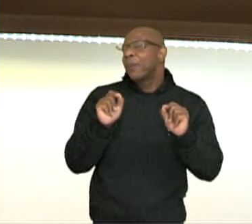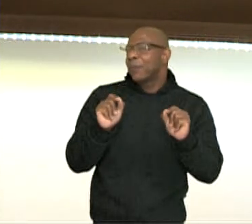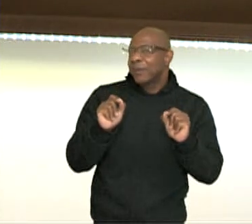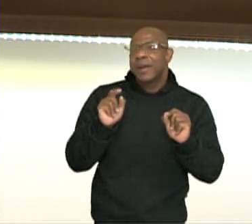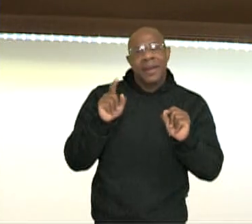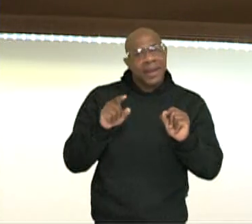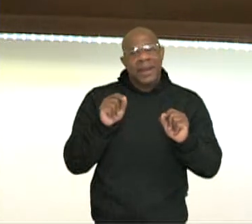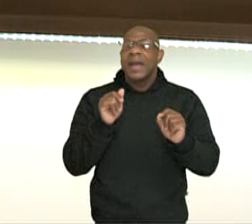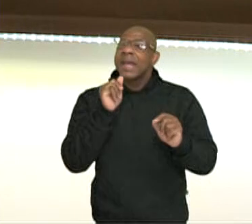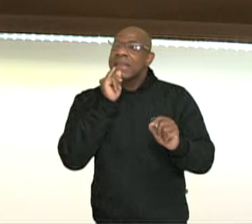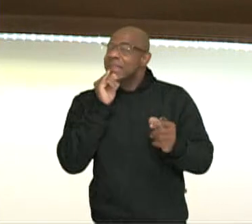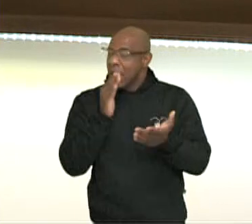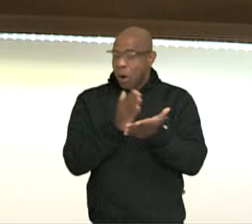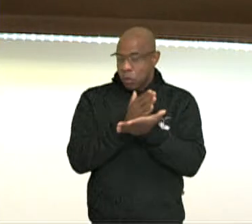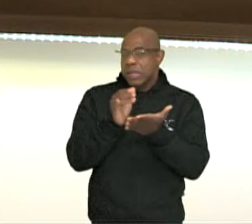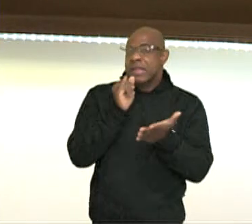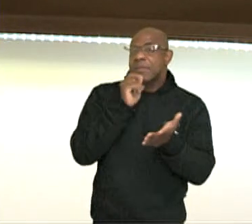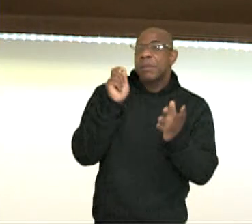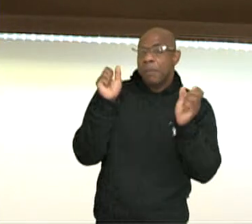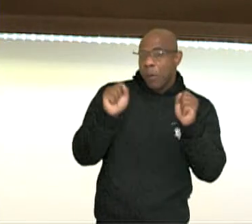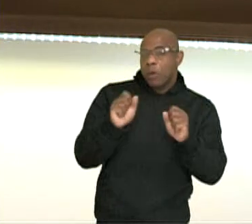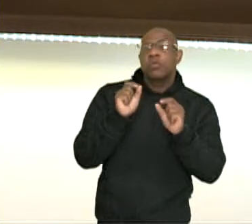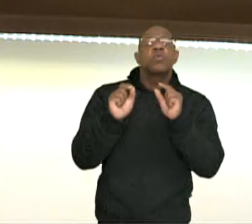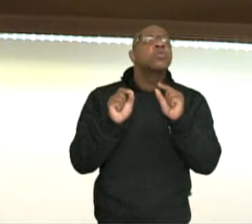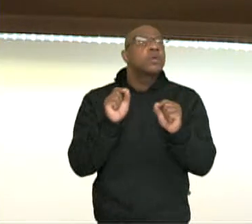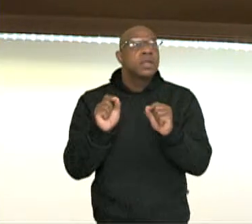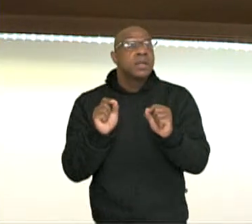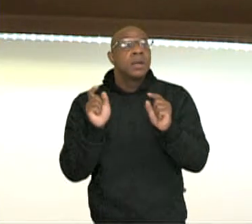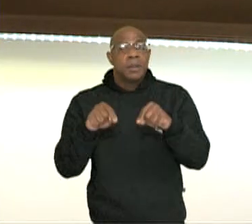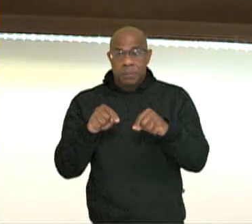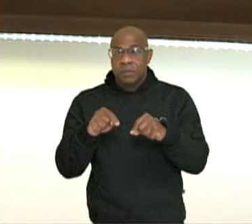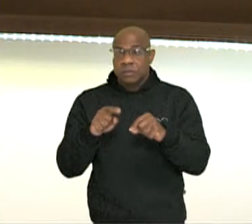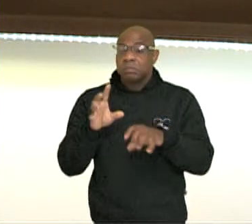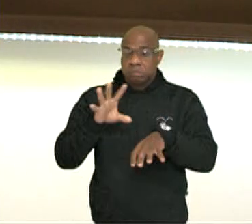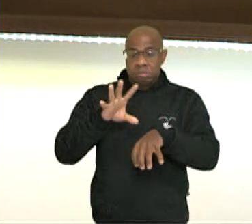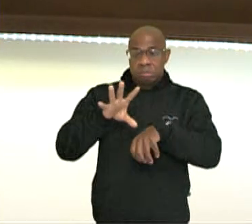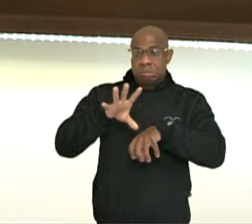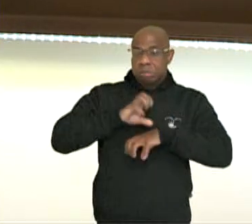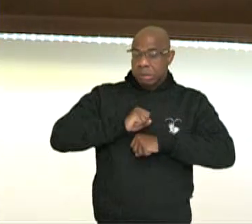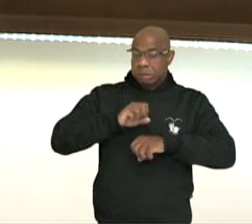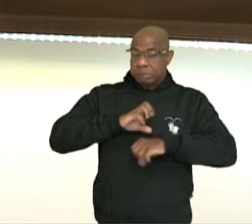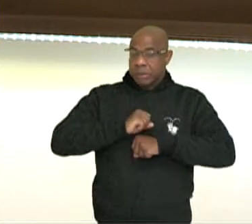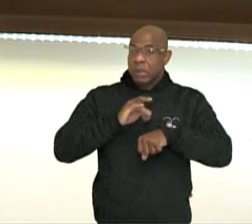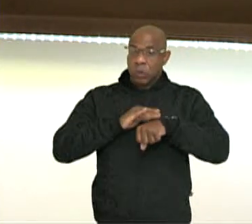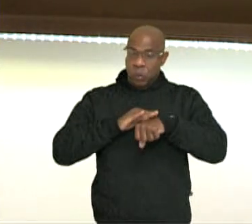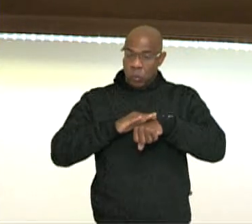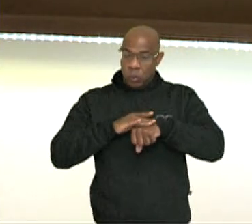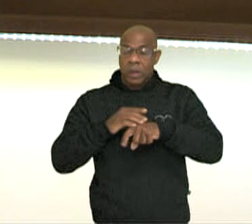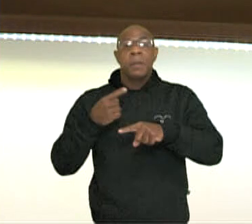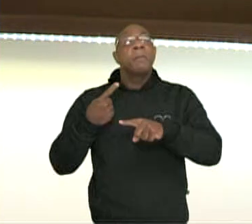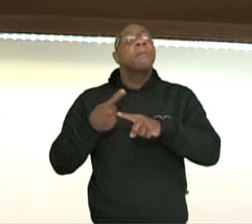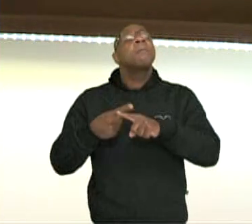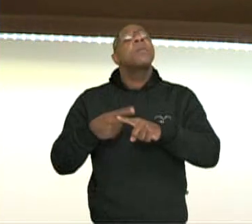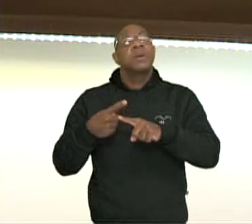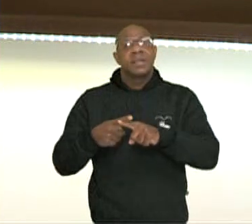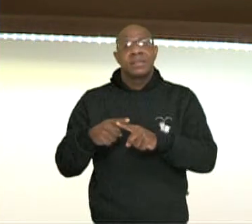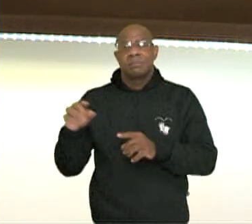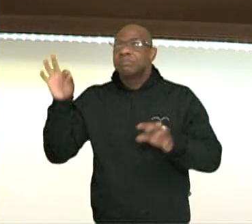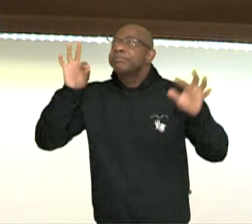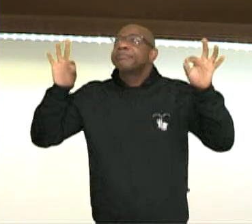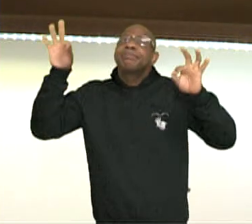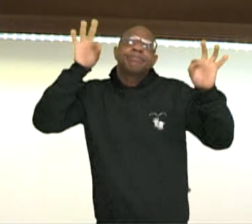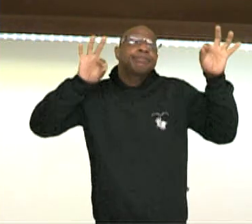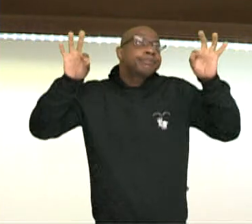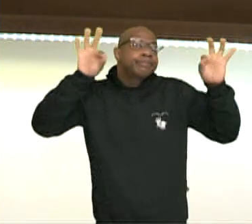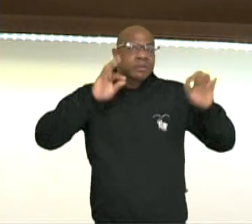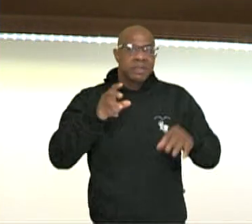são alguns exemplos que podem servir ali de via de transmissão, trazendo ovos, né, ovozinhos ali de organismos que